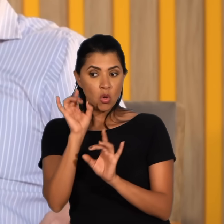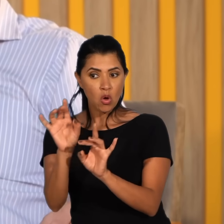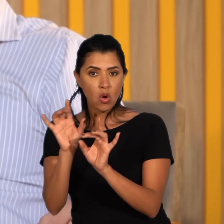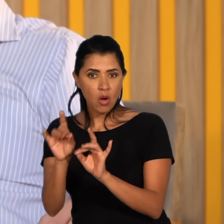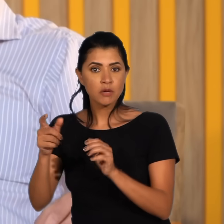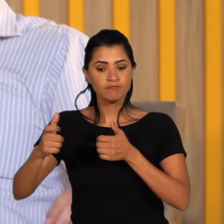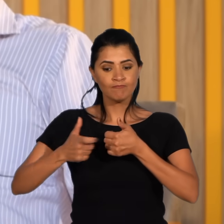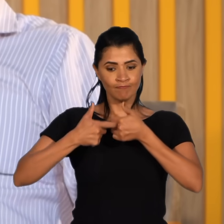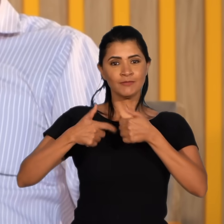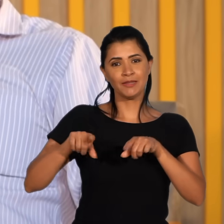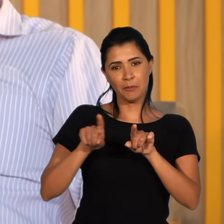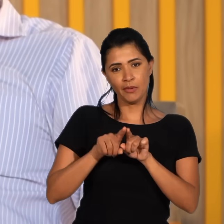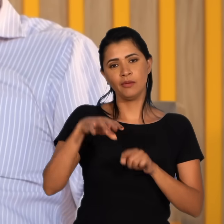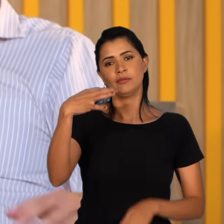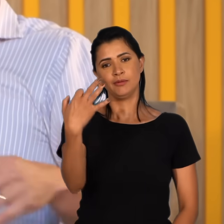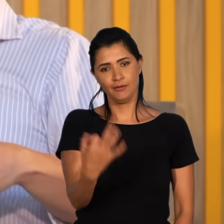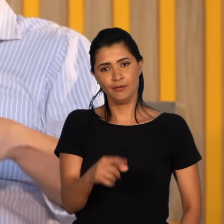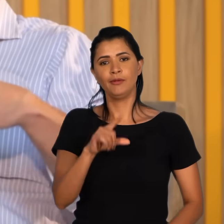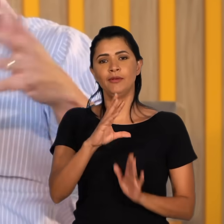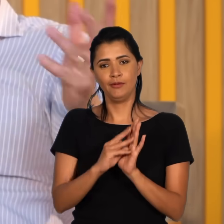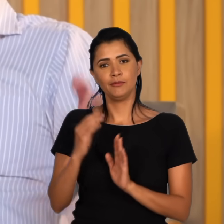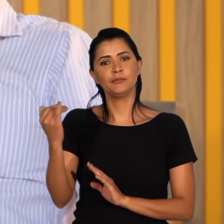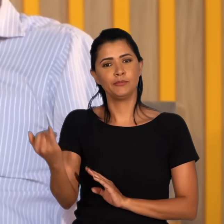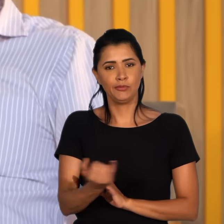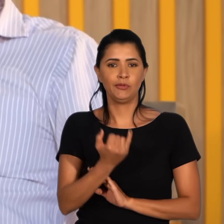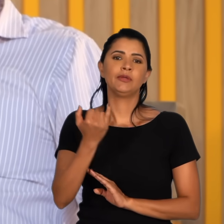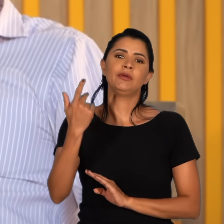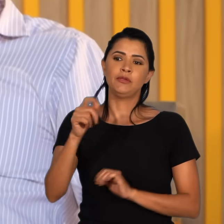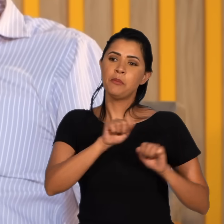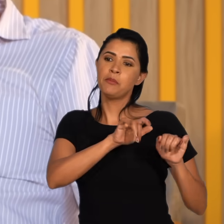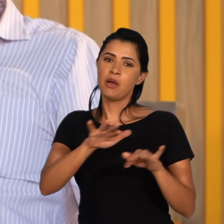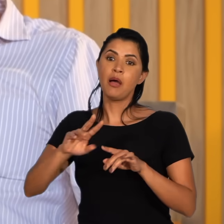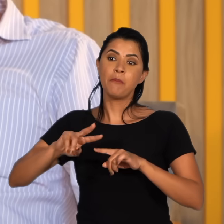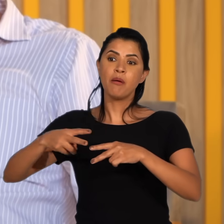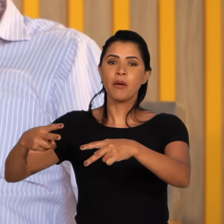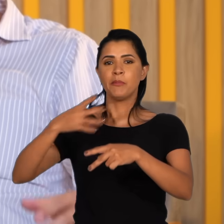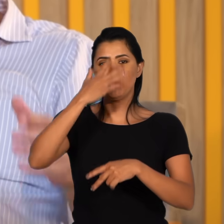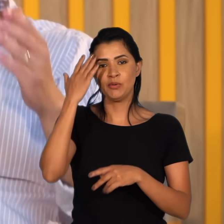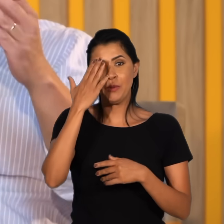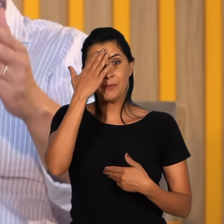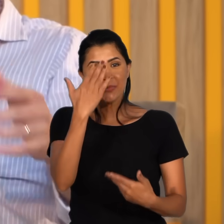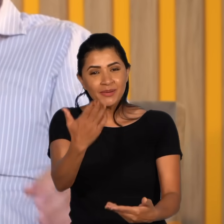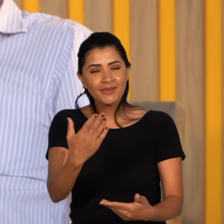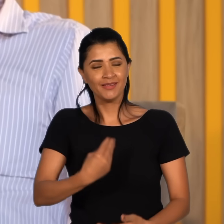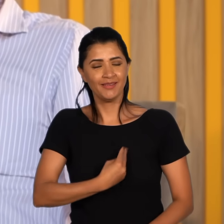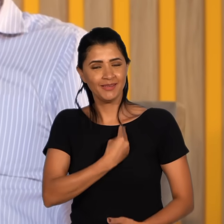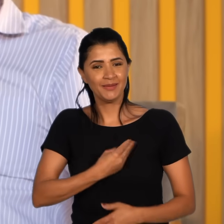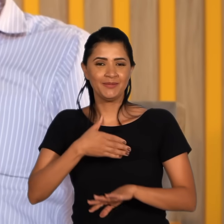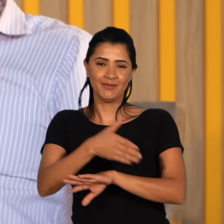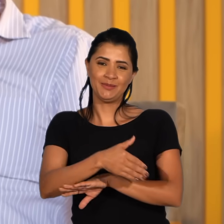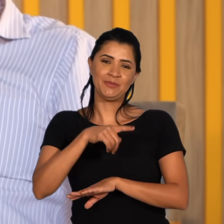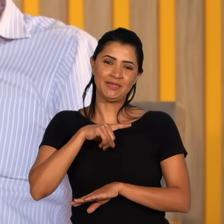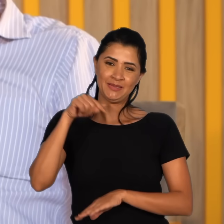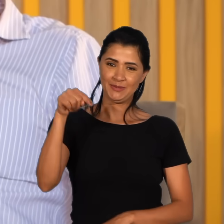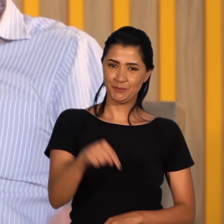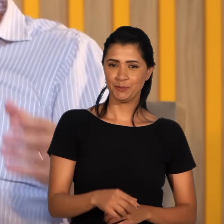pessoas dar o joinha que com certeza esse conteúdo vai ser e ver barado para cada vez mais pessoas muito obrigado pela sua